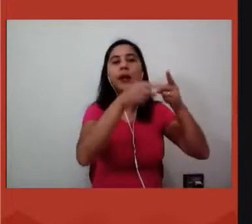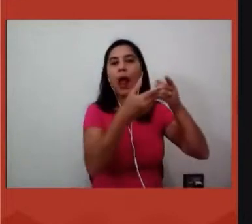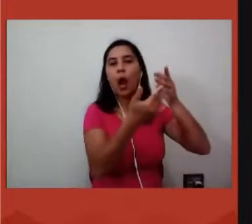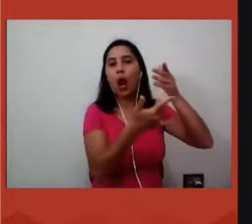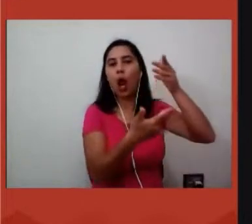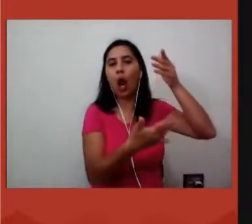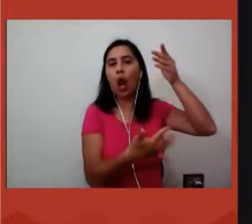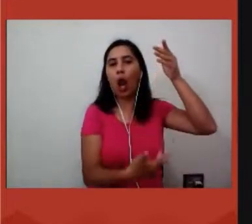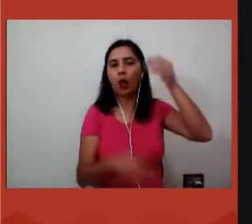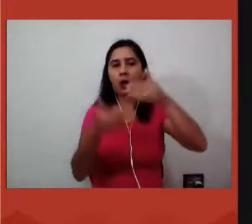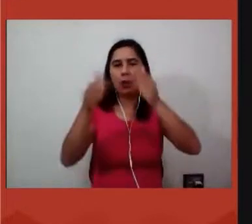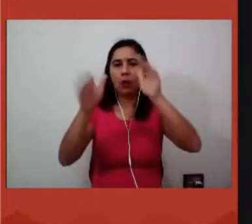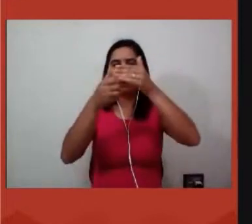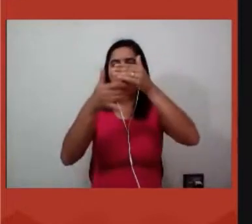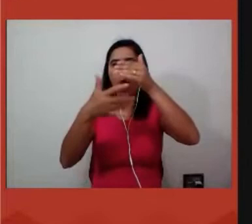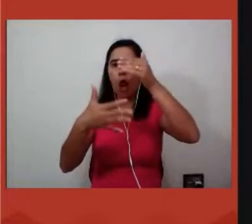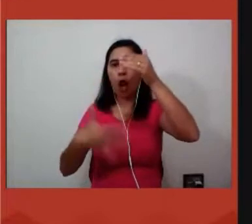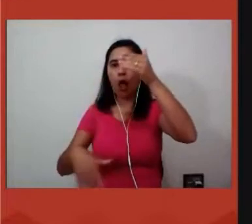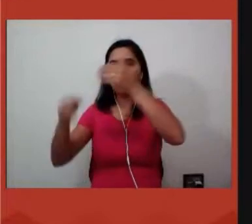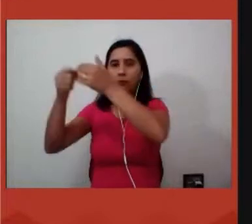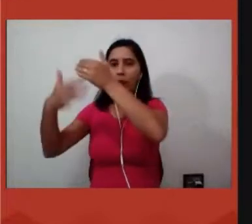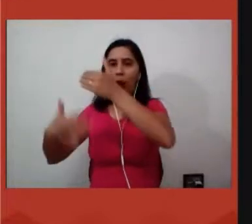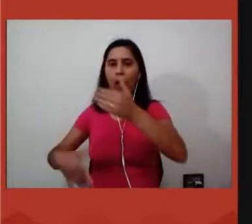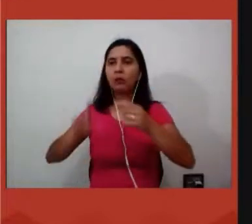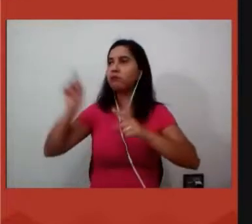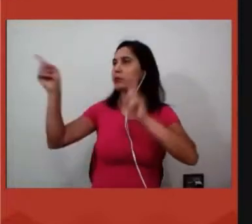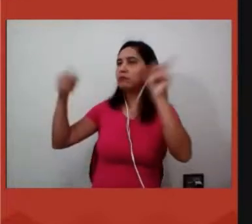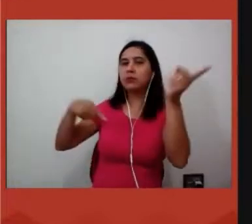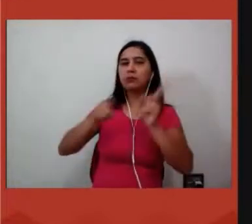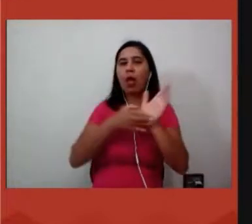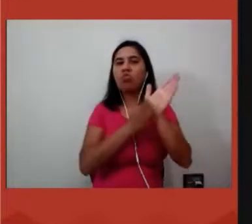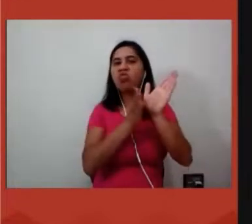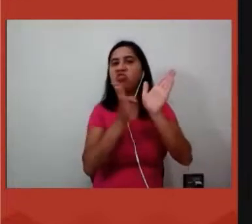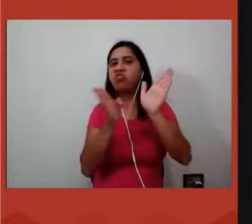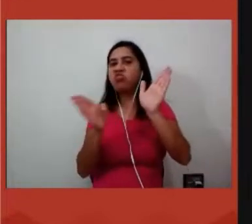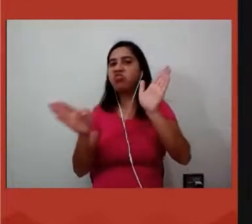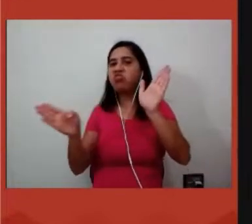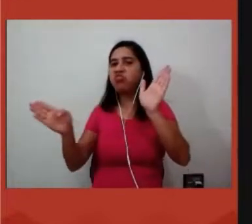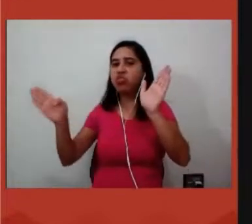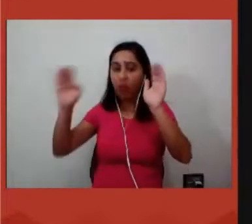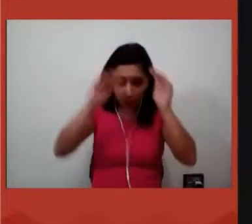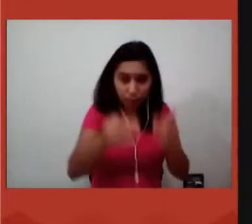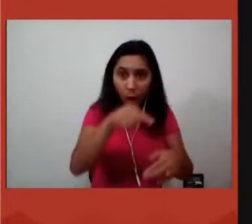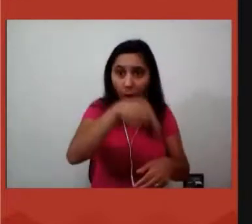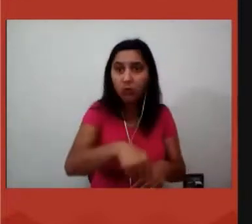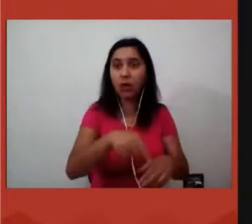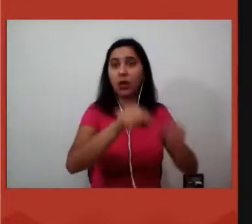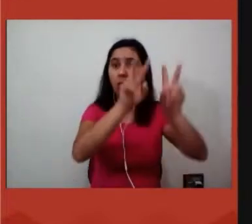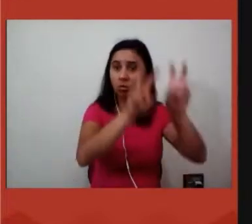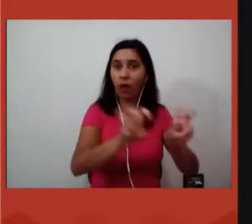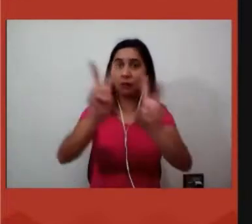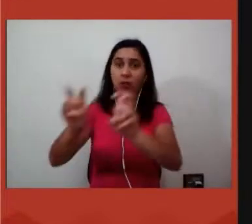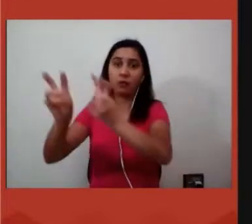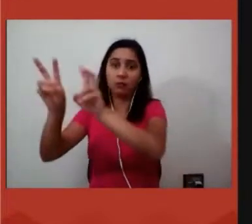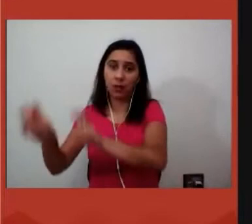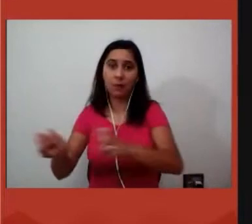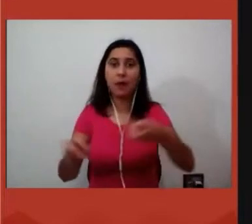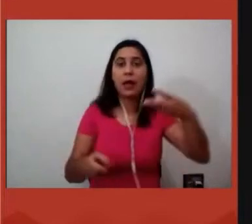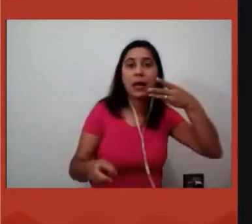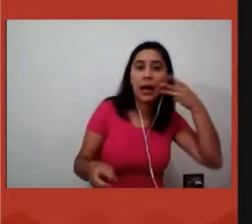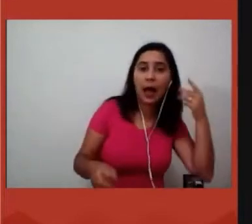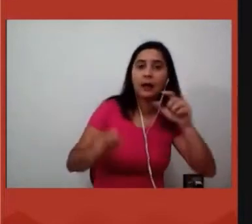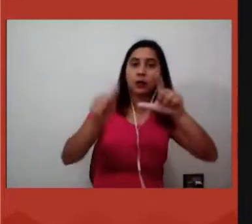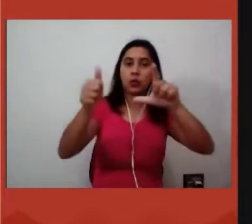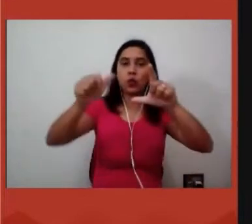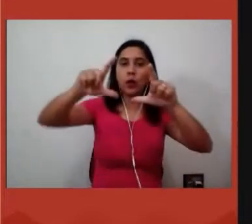compressibilidade, e não aplicou para o nosso gato, para o nosso mingau, para nada disso. É que pode ser que essas questões sejam só